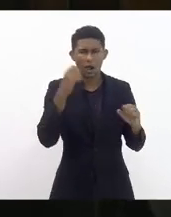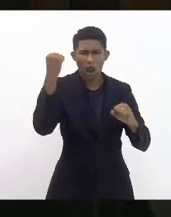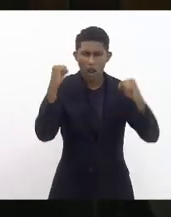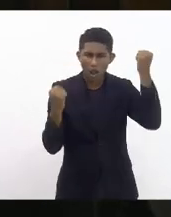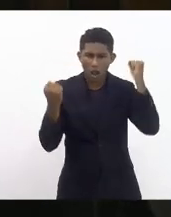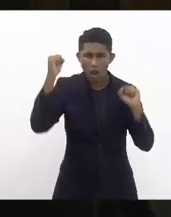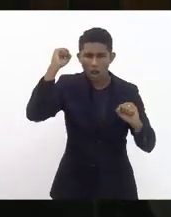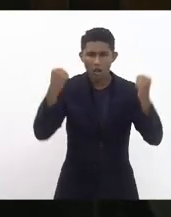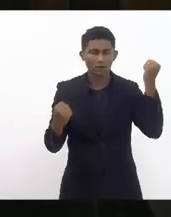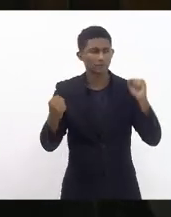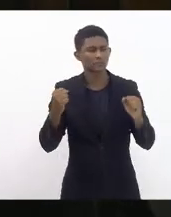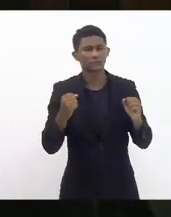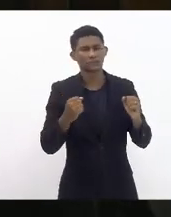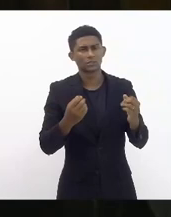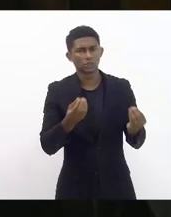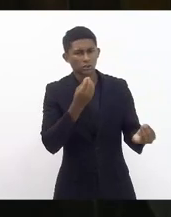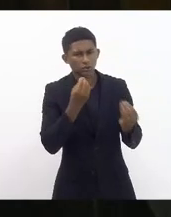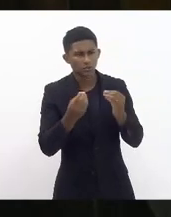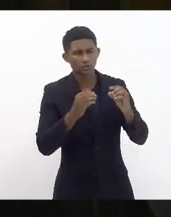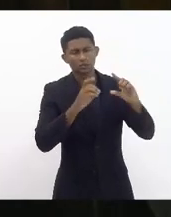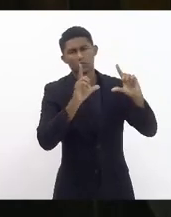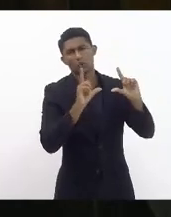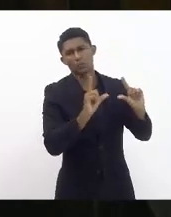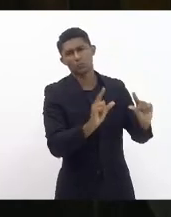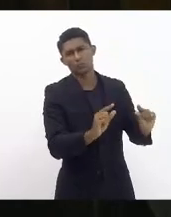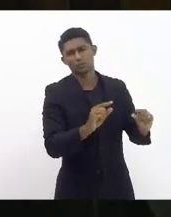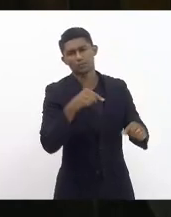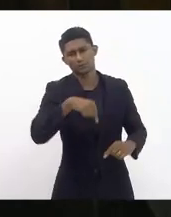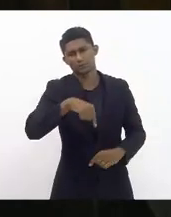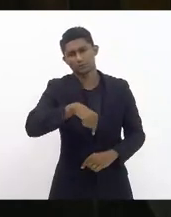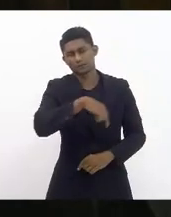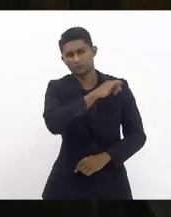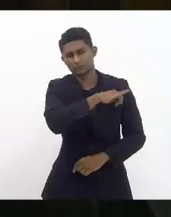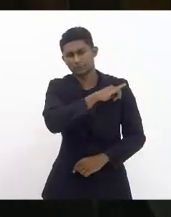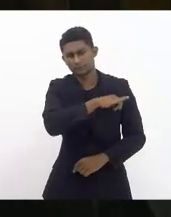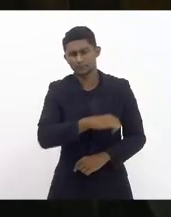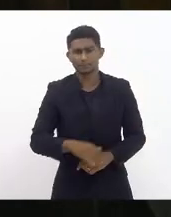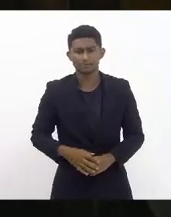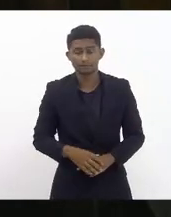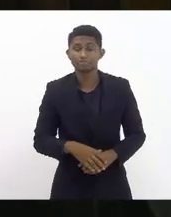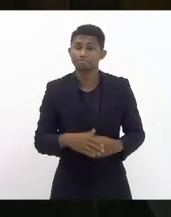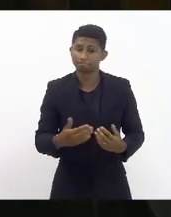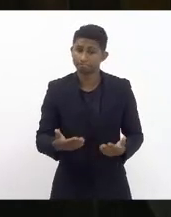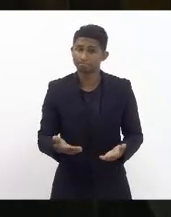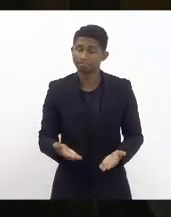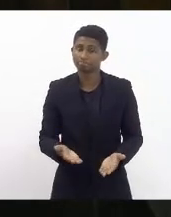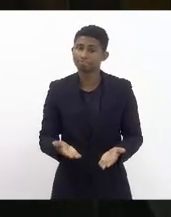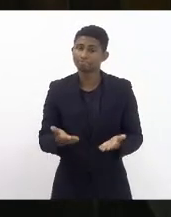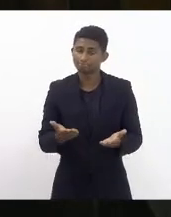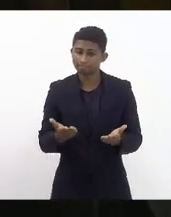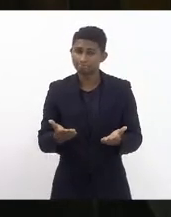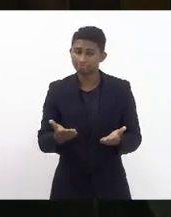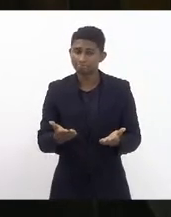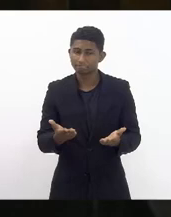ultraprocessados no estado do Rio de Janeiro. Deputada Lucinha,